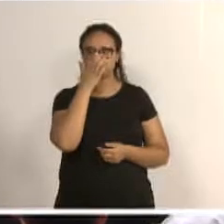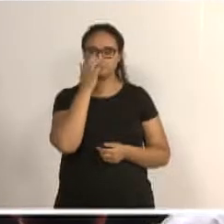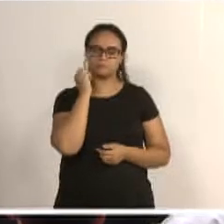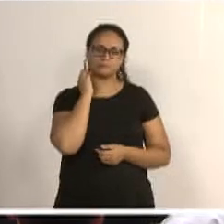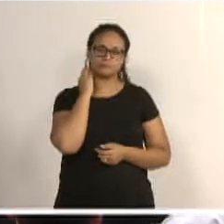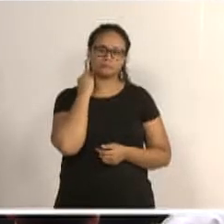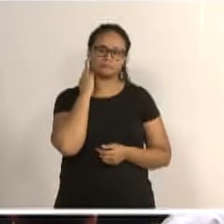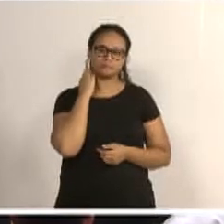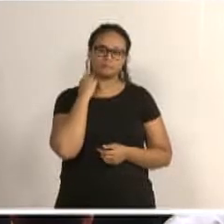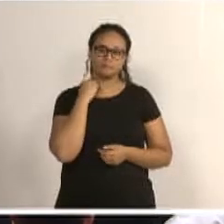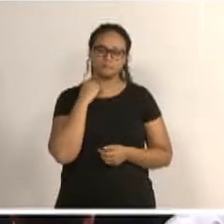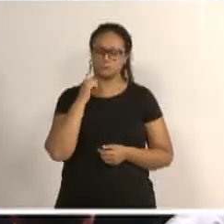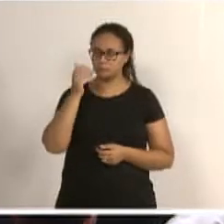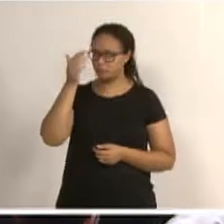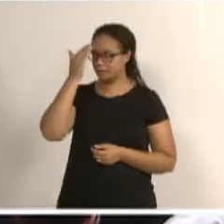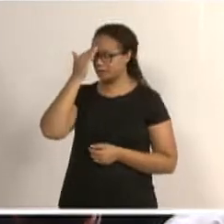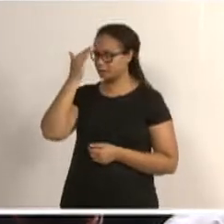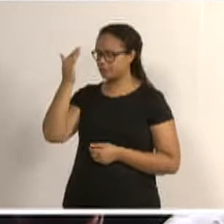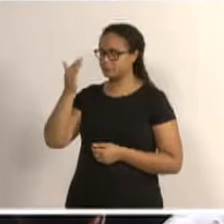Obrigado.